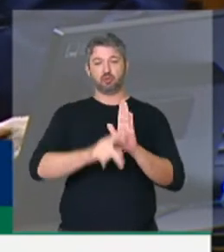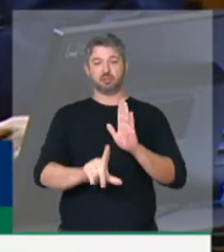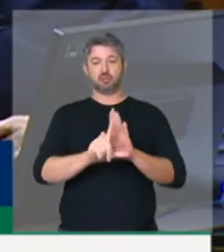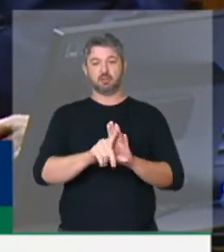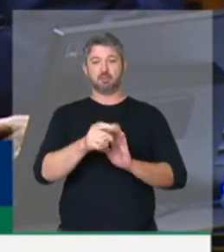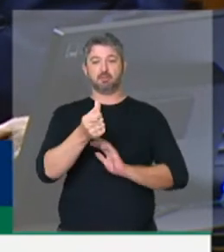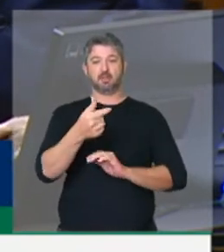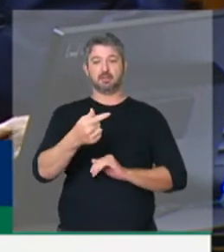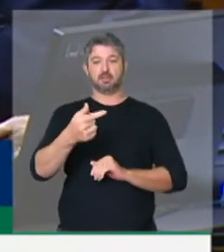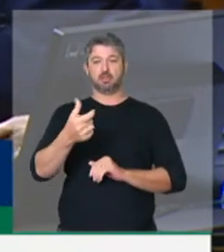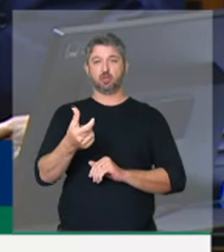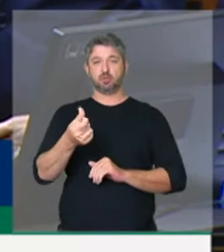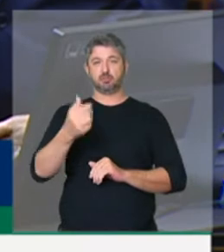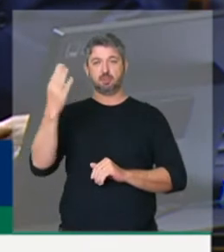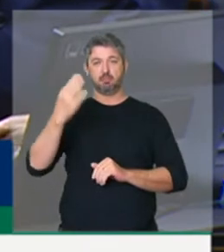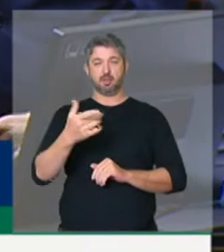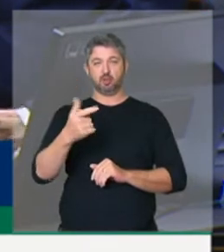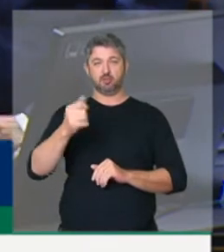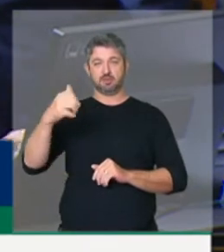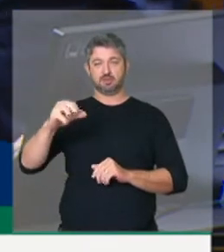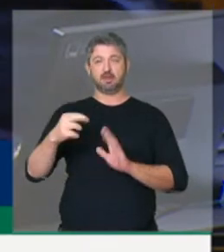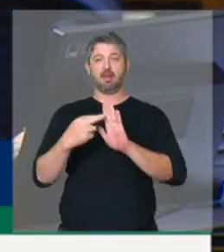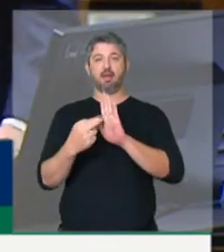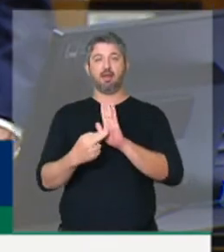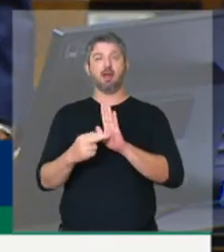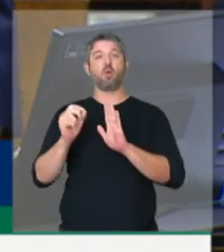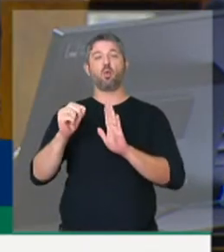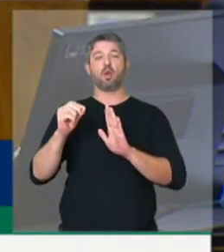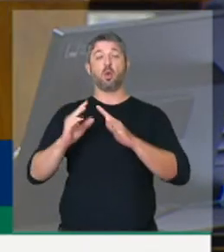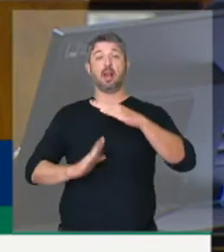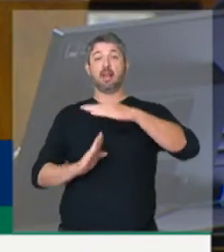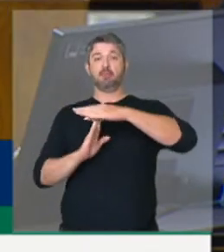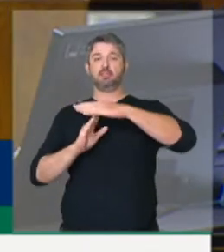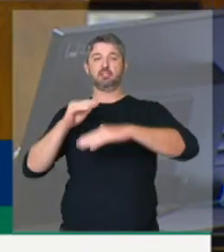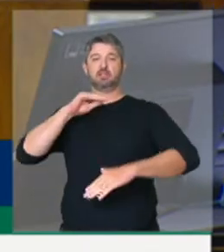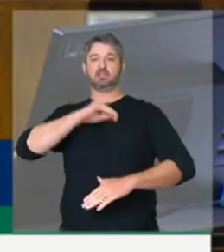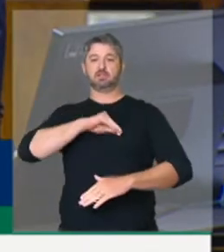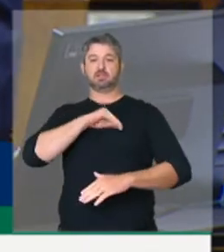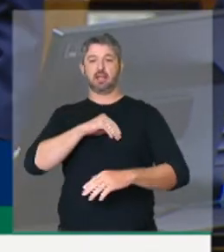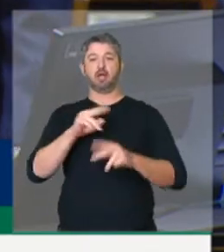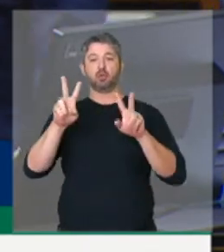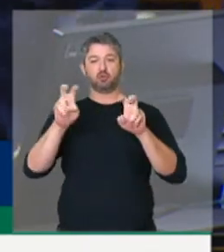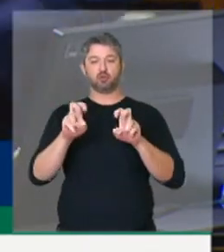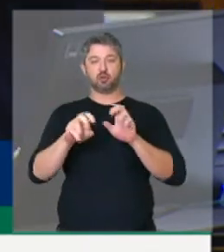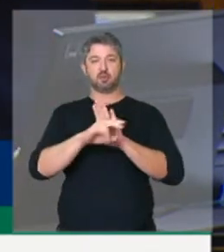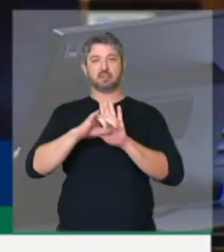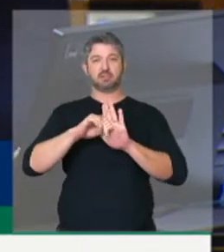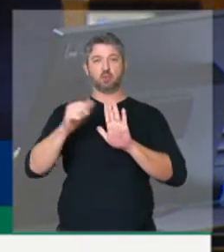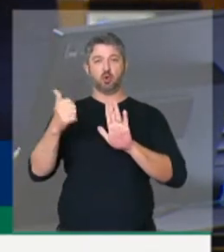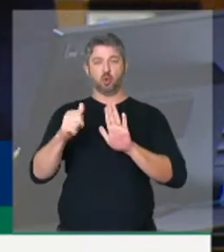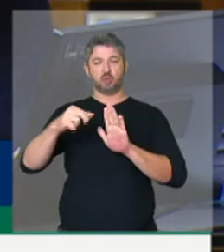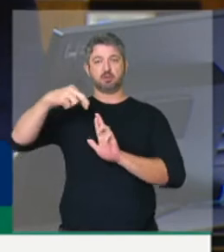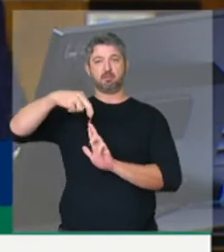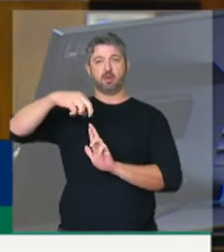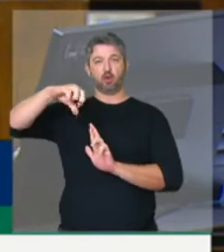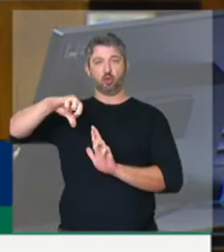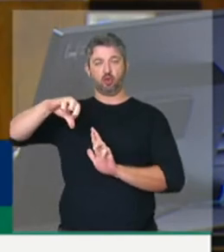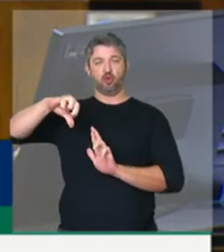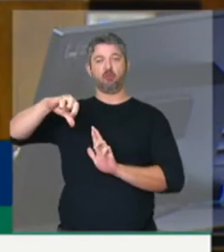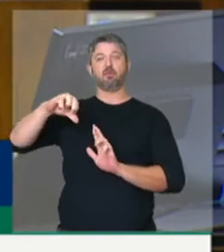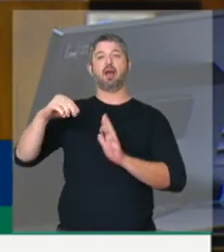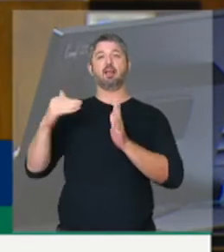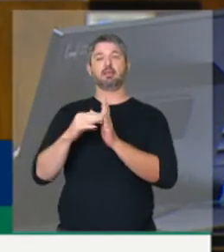número 67/2019, que regulamenta o limite remuneratório que trata os incisos 11, parágrafos 9 e 11 do